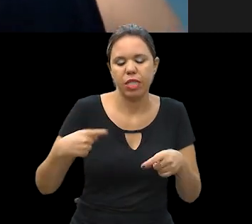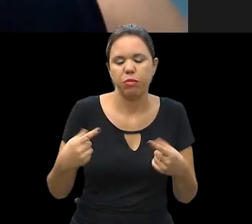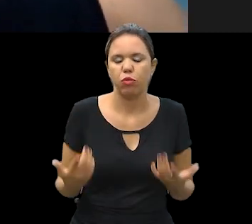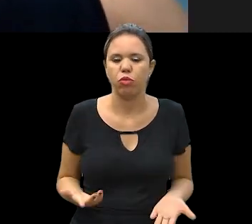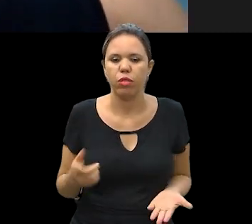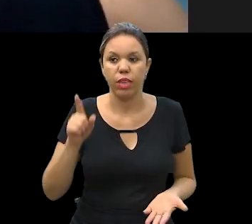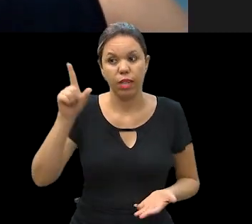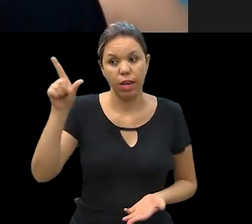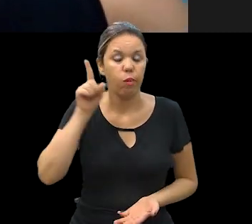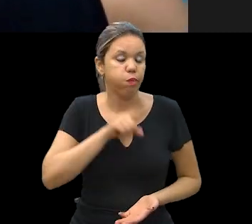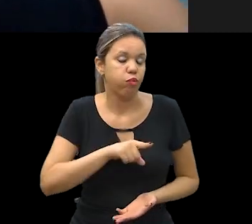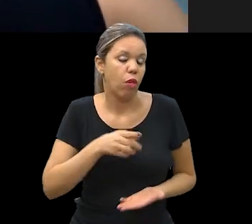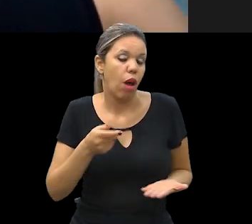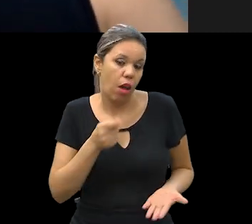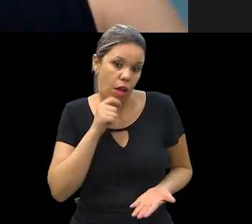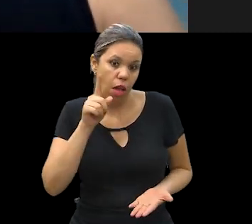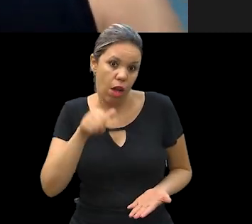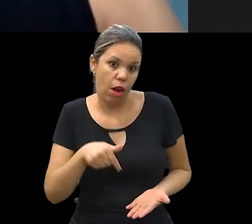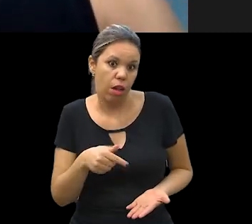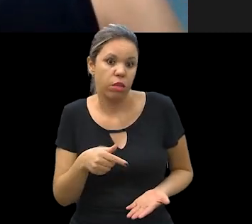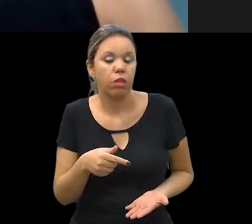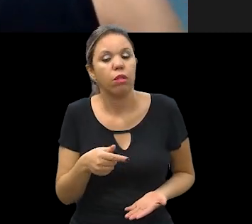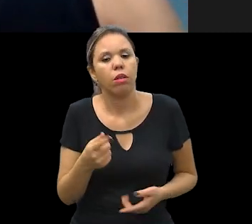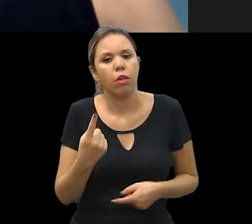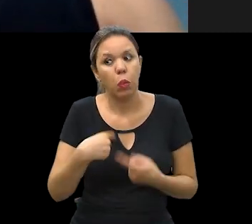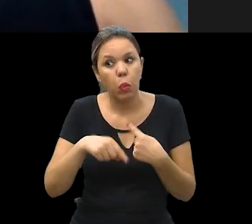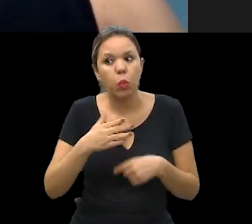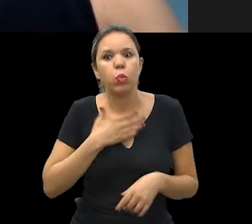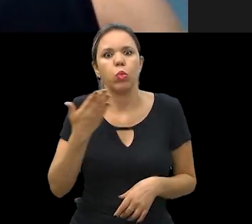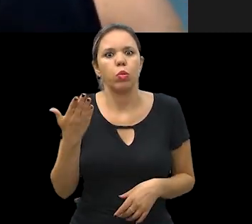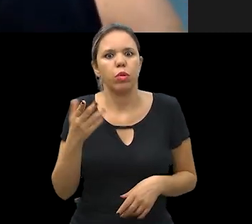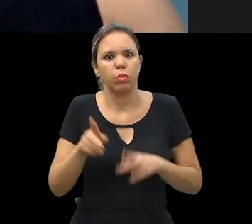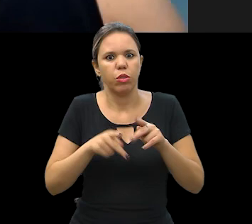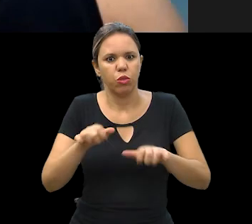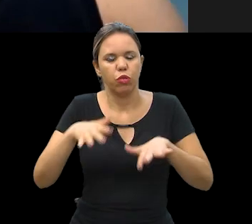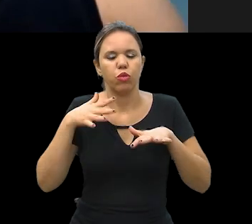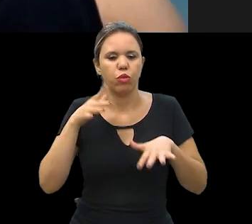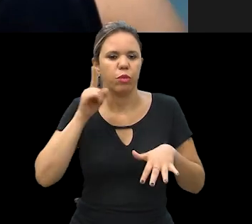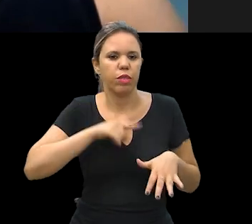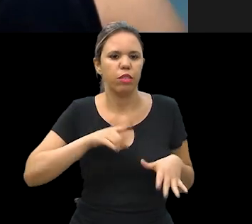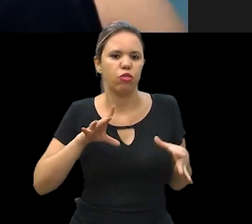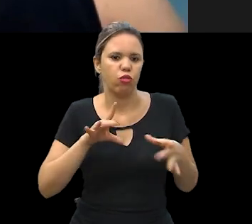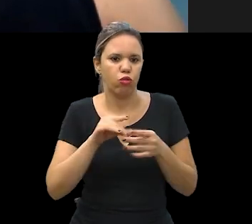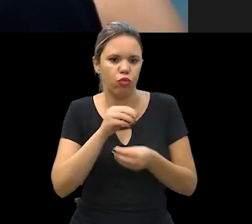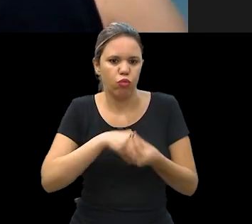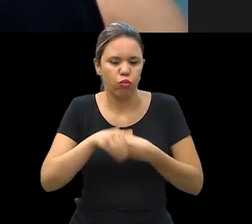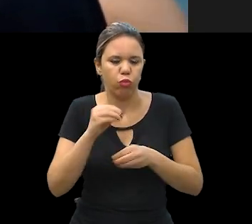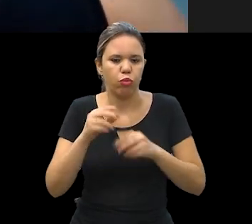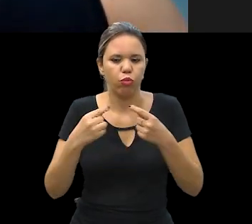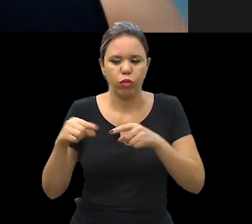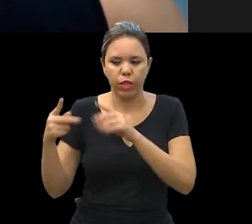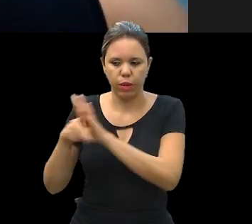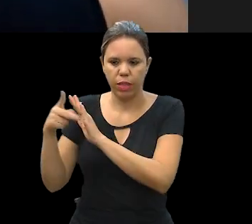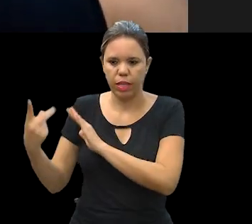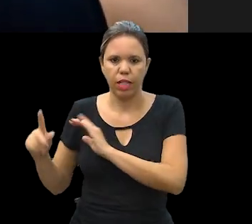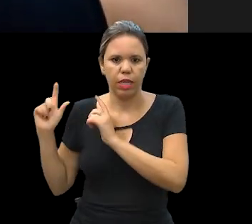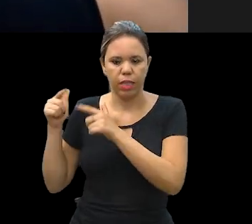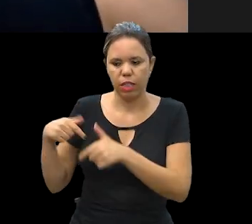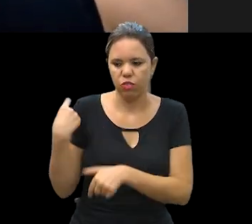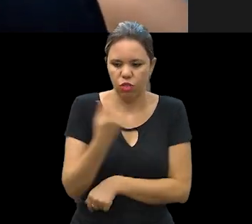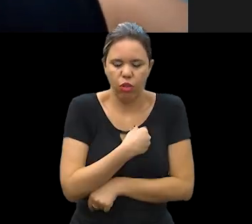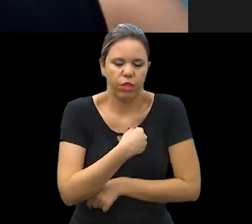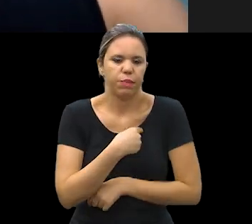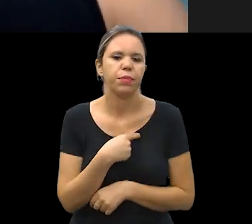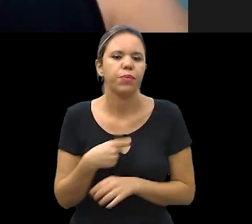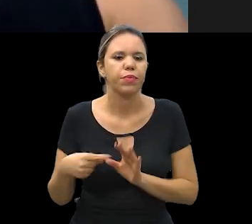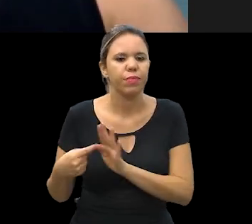essa música lá em Las Vegas, que ia ser uma surpresa para o público americano, né? Juntar uma música tradicional deles com uma